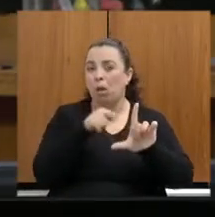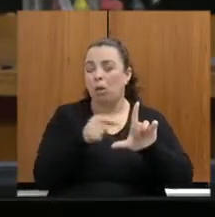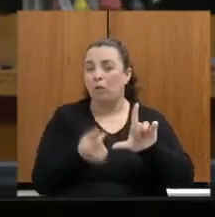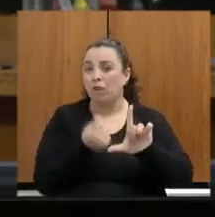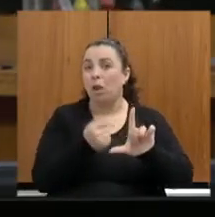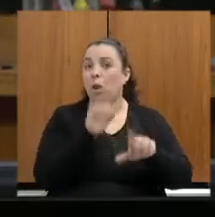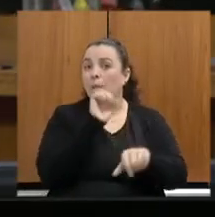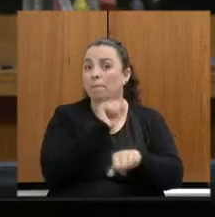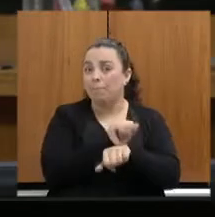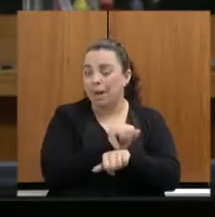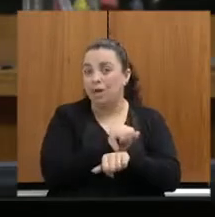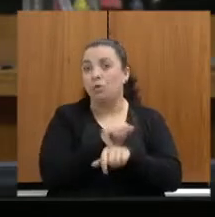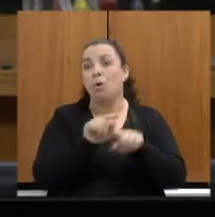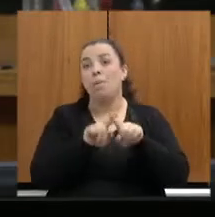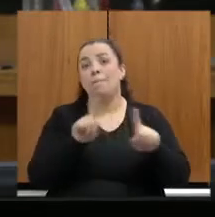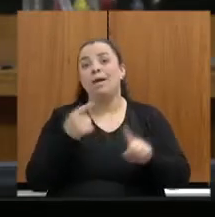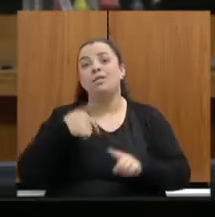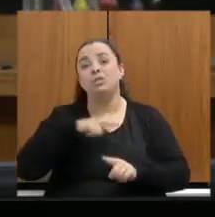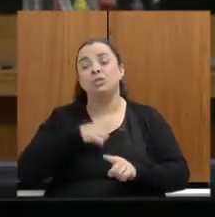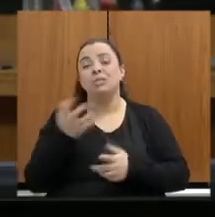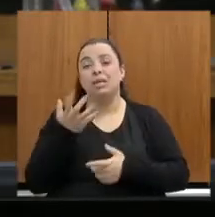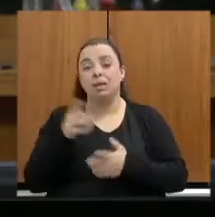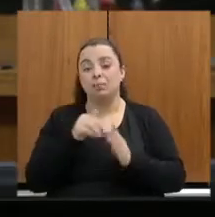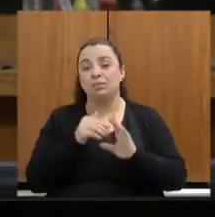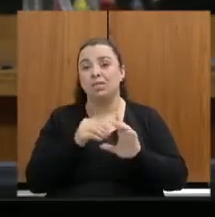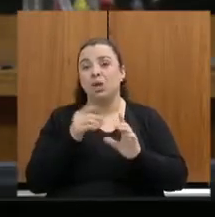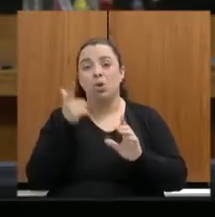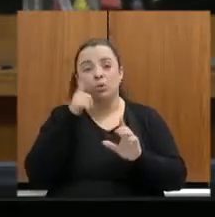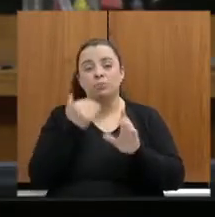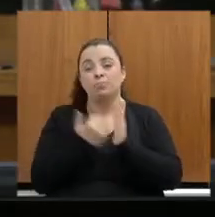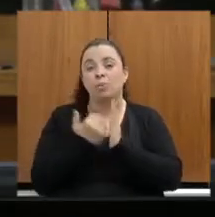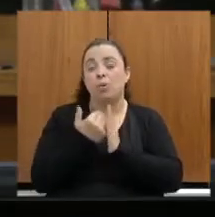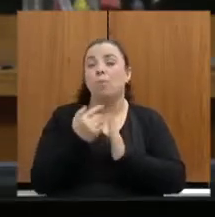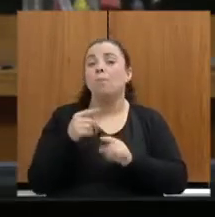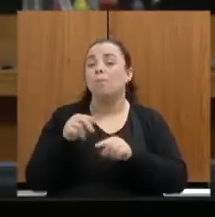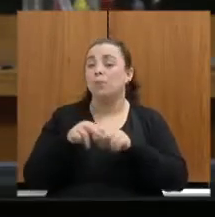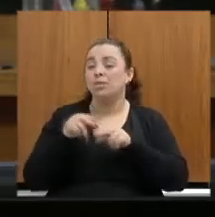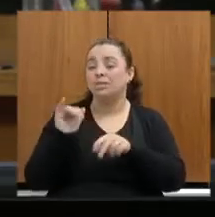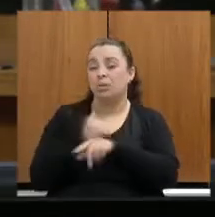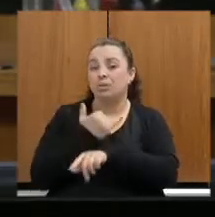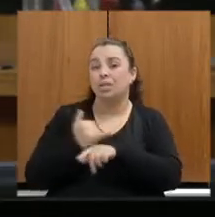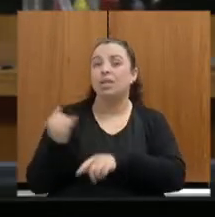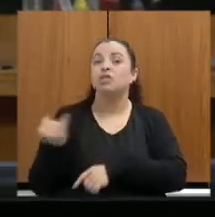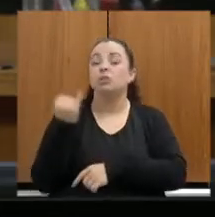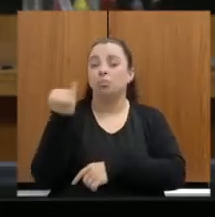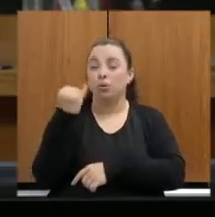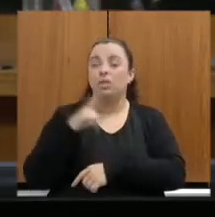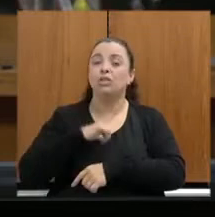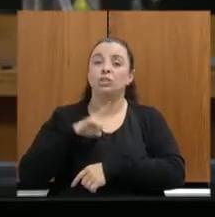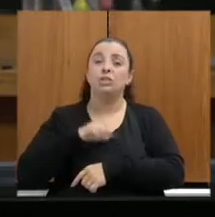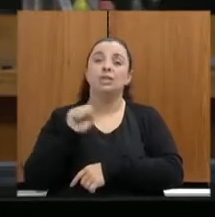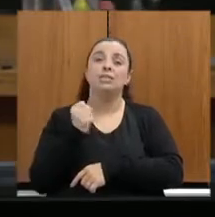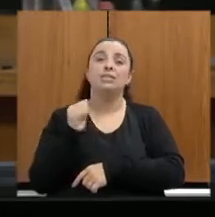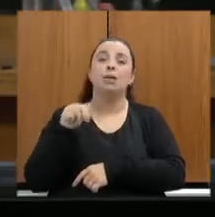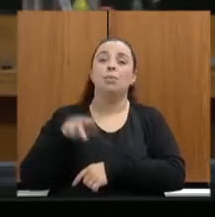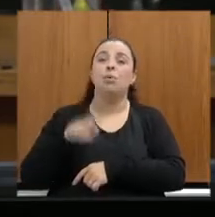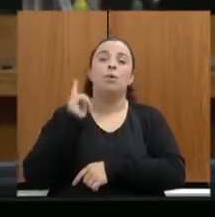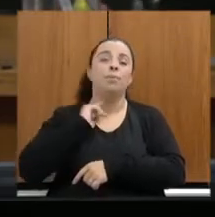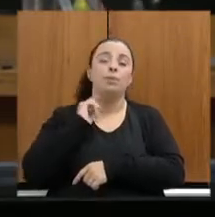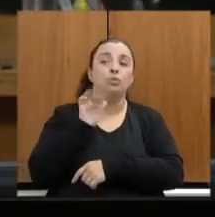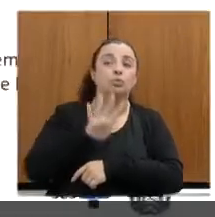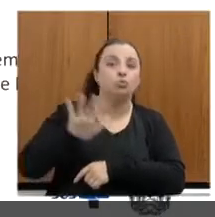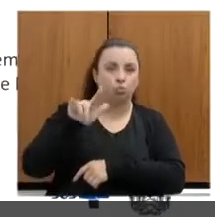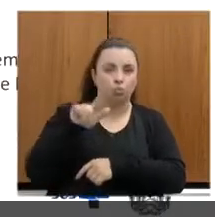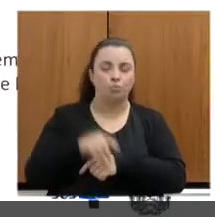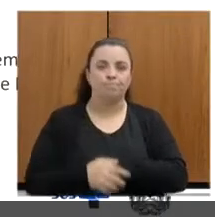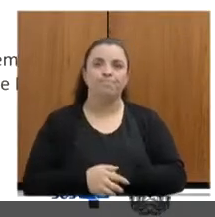vem aumentando porque é muito estratégico te chamou no estado de Minas pode passar é uma linha de cuidado que nós